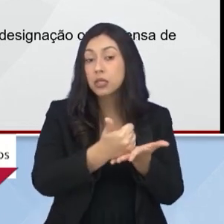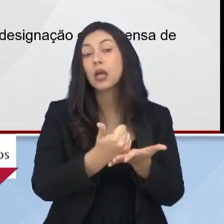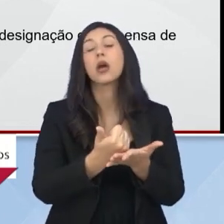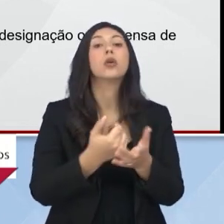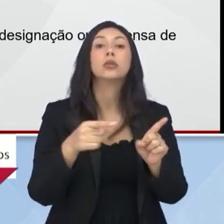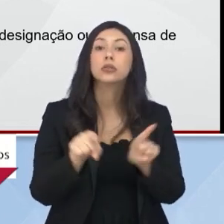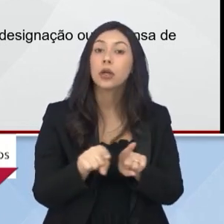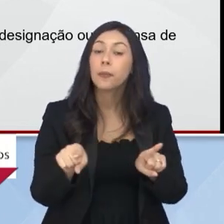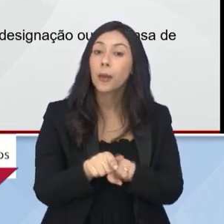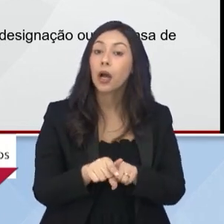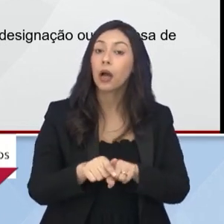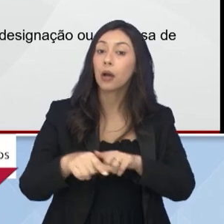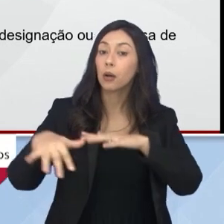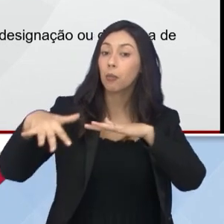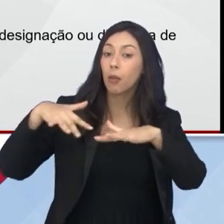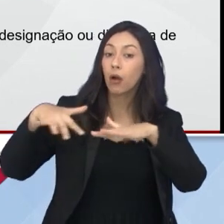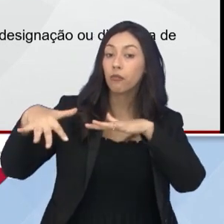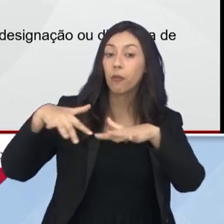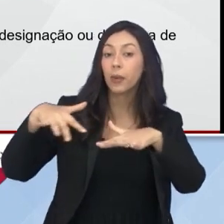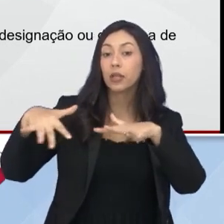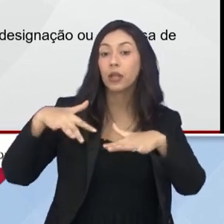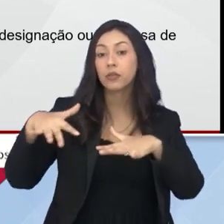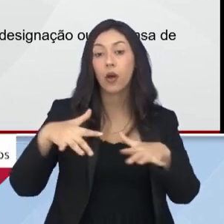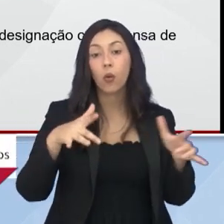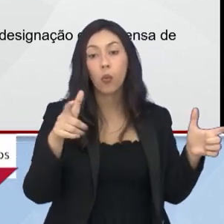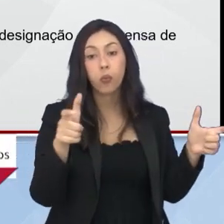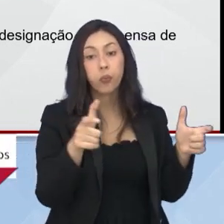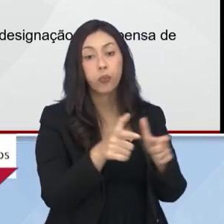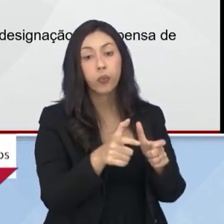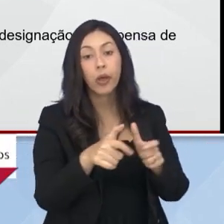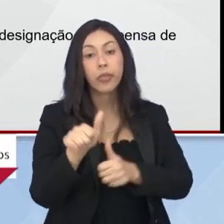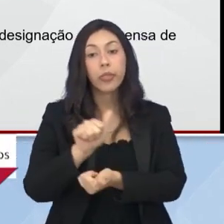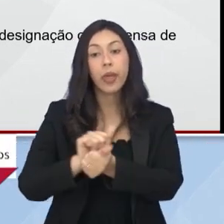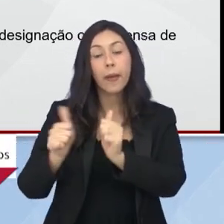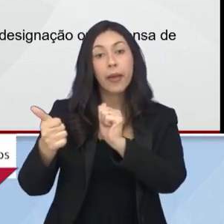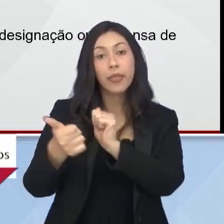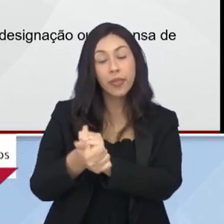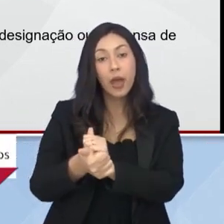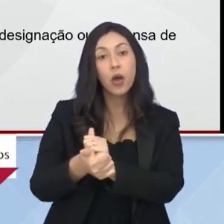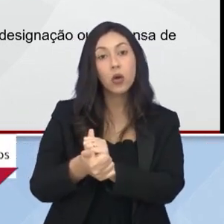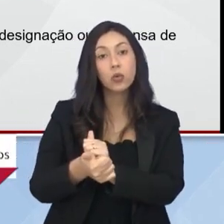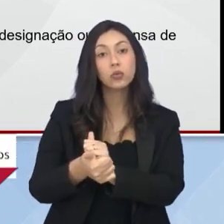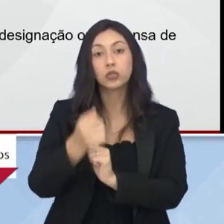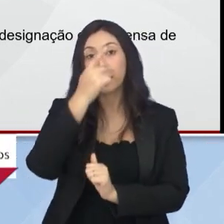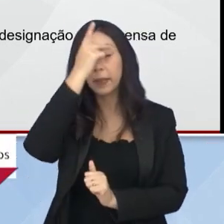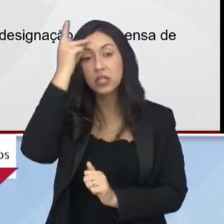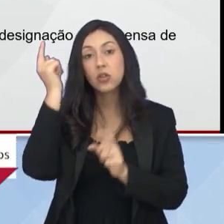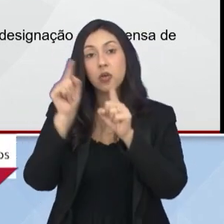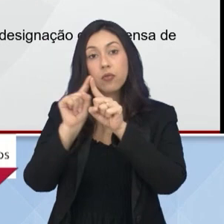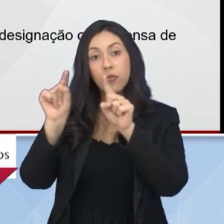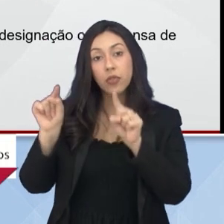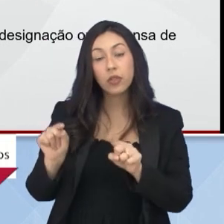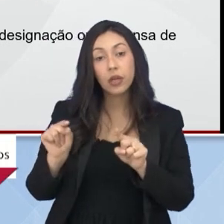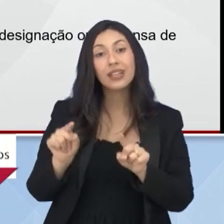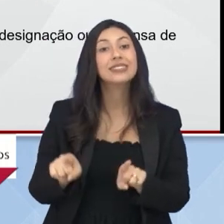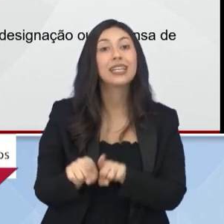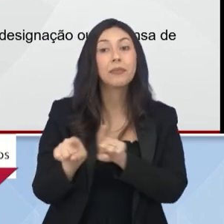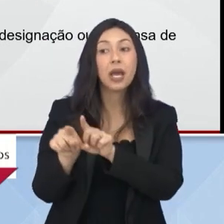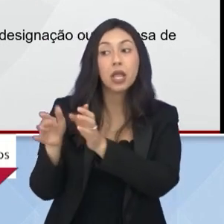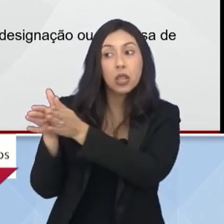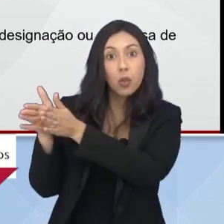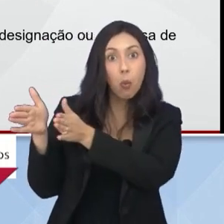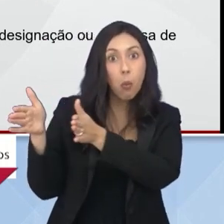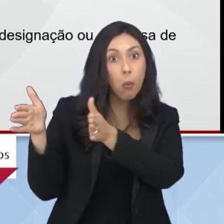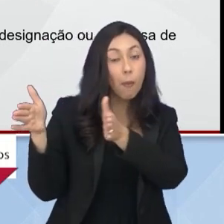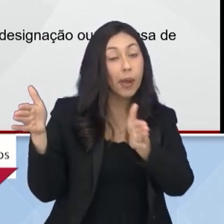movimentação supressão readaptação de servidores isso também durante o período eleitoral nos TRS meses que